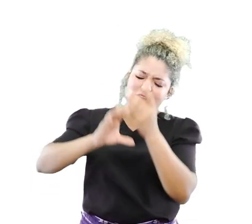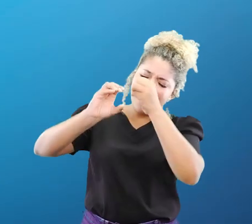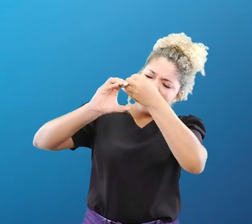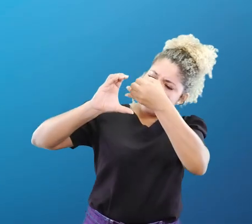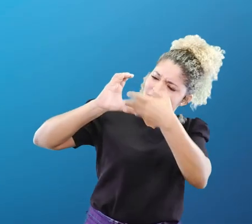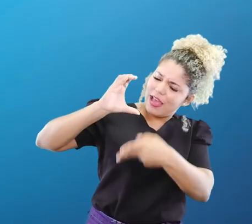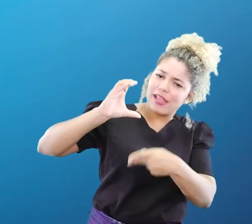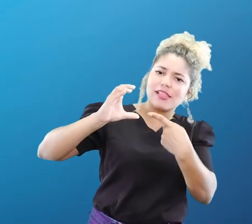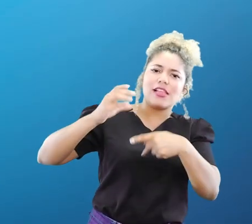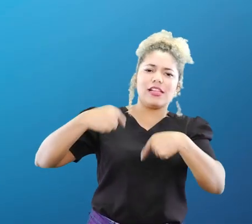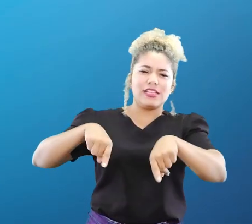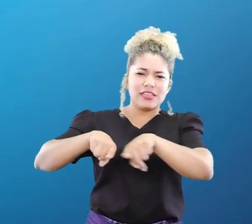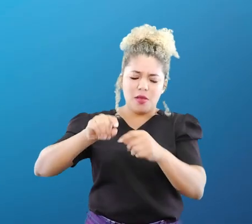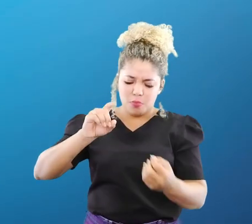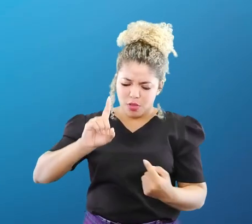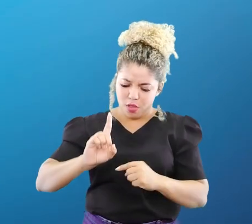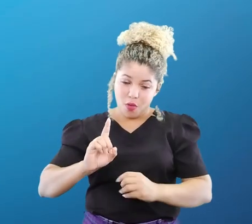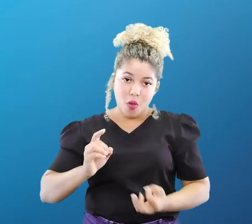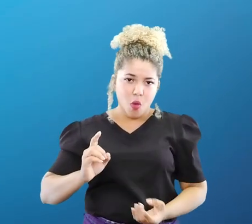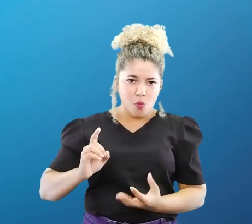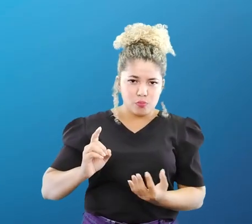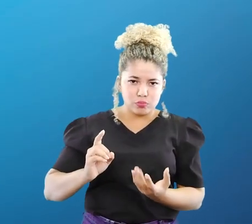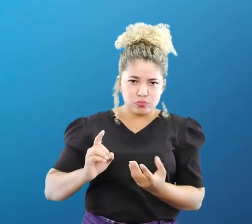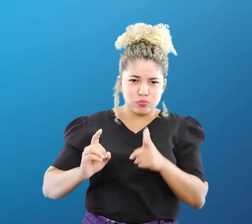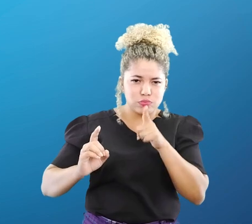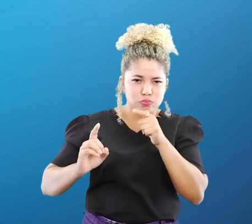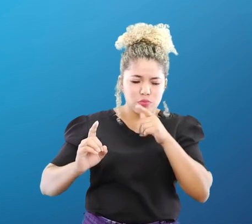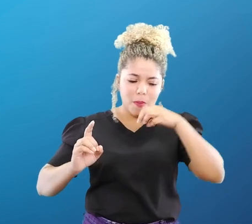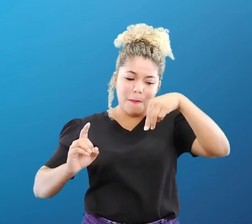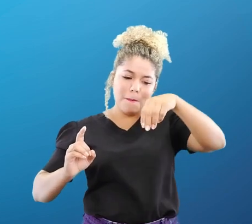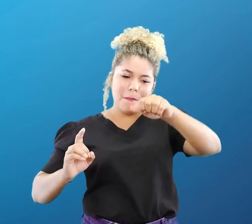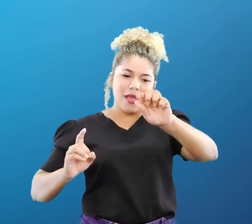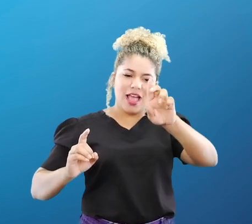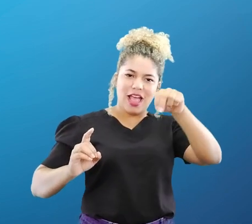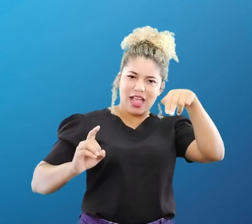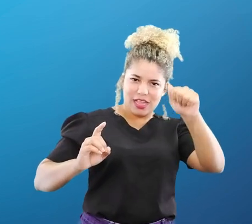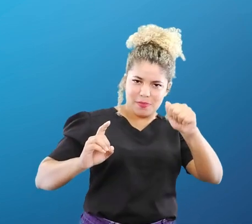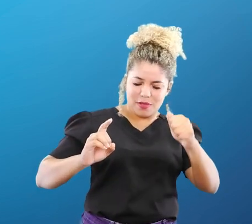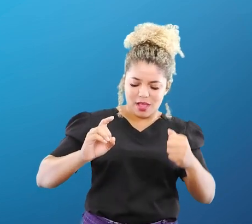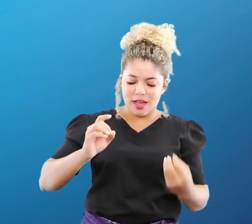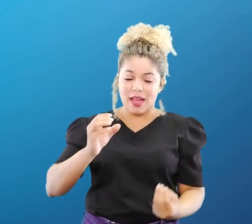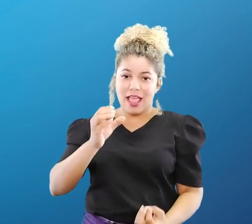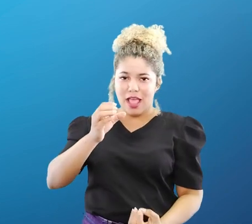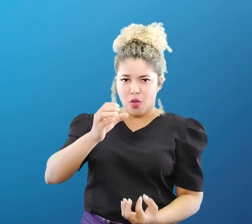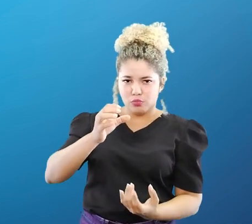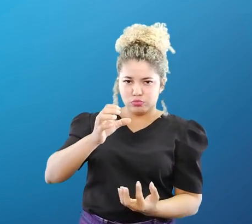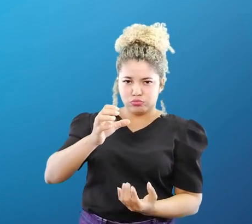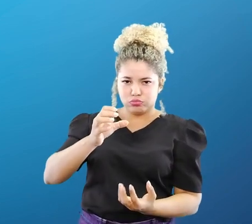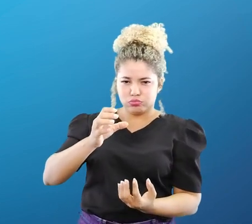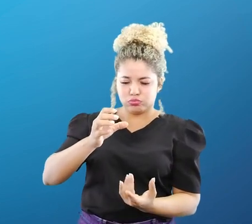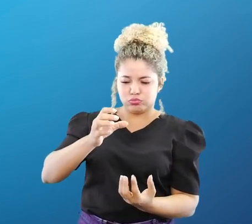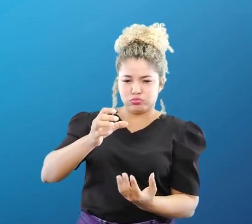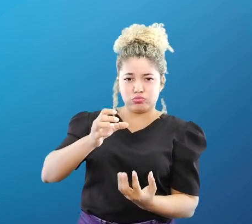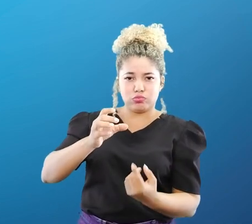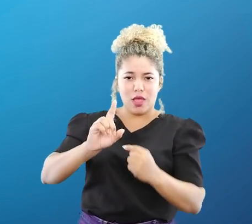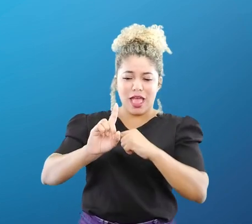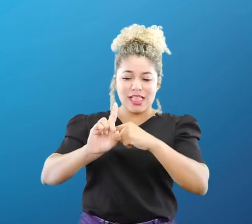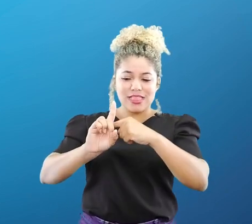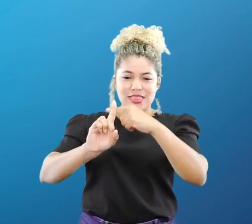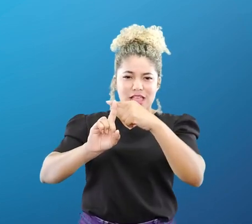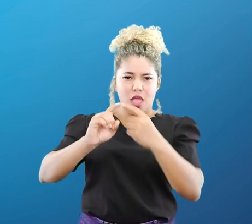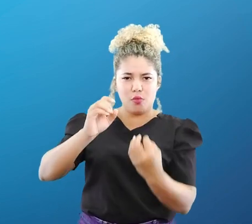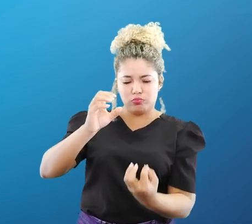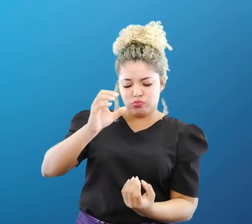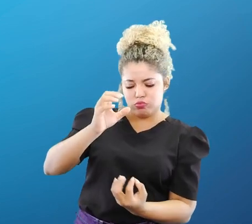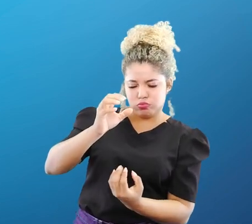em seu interior. Então, o magma da Terra, que está ali presente na estrutura rochosa, ele acaba